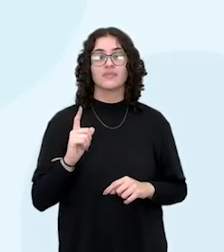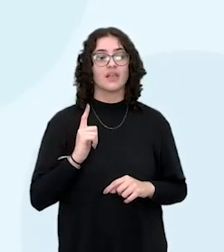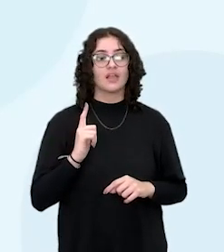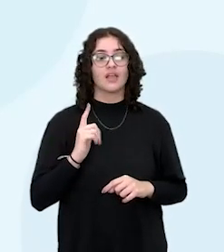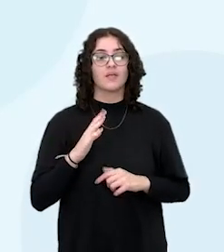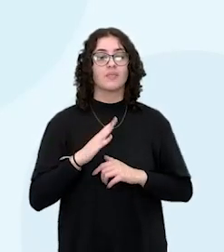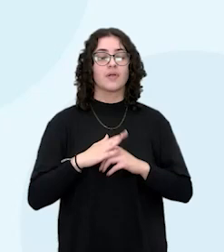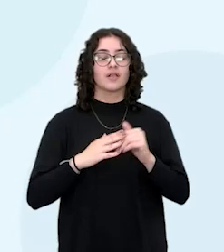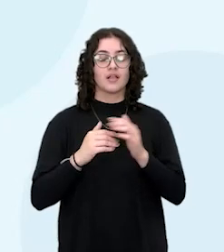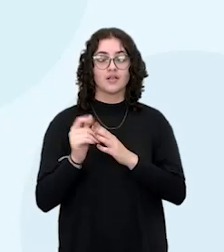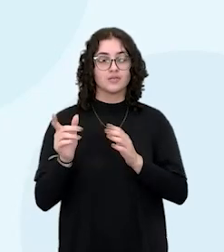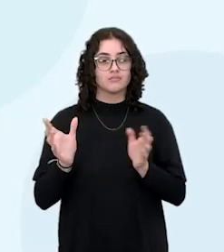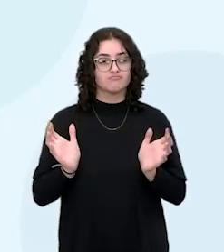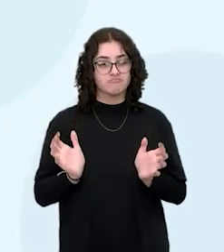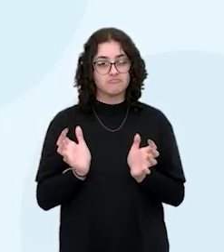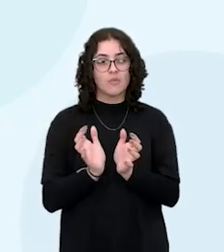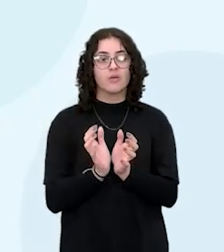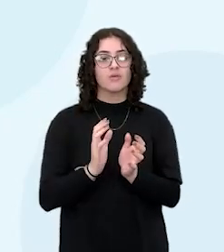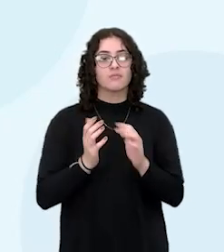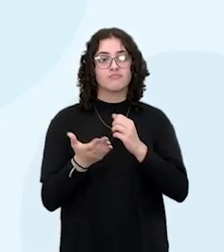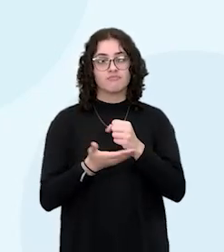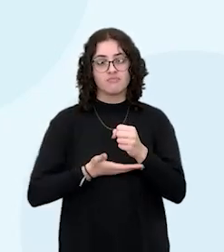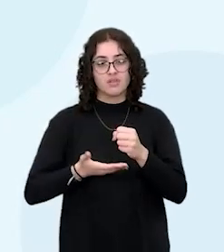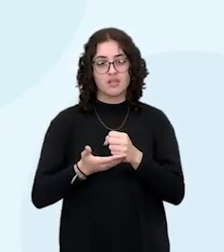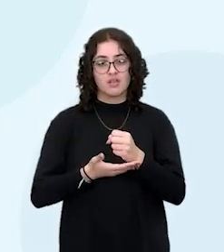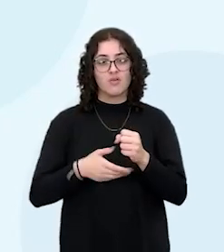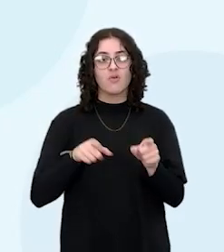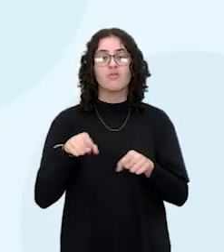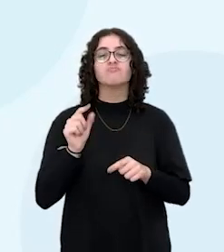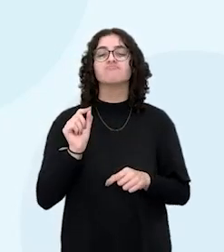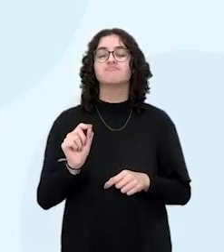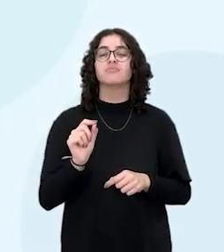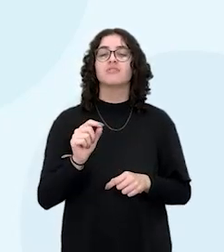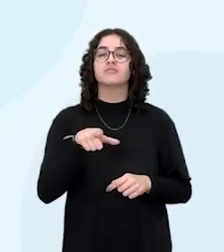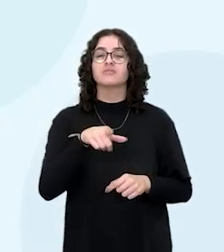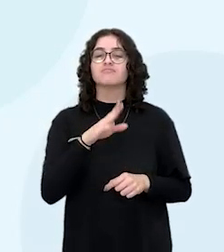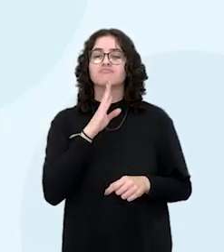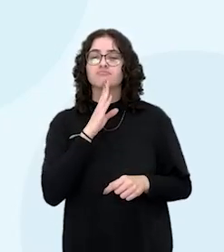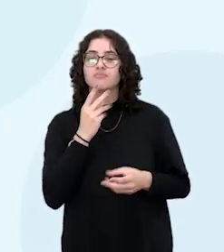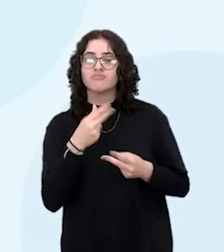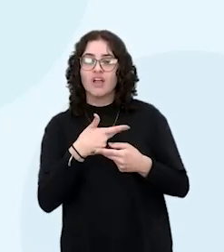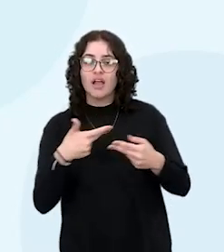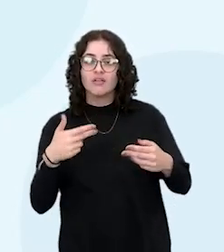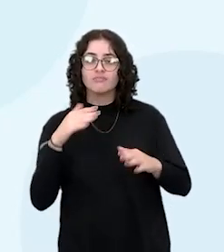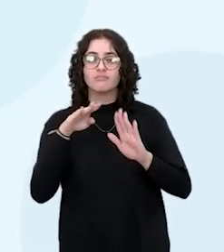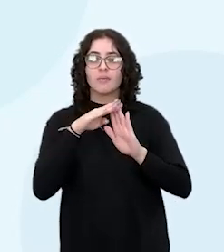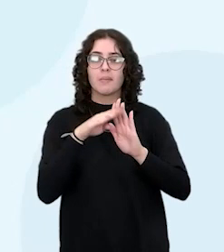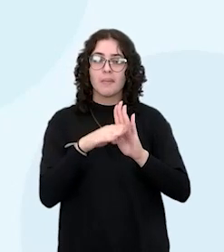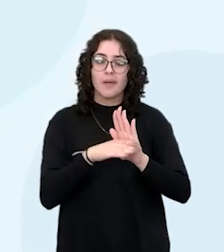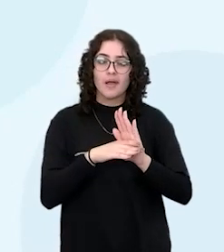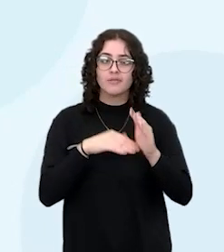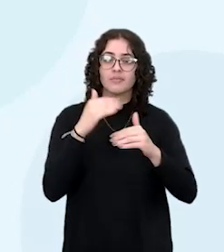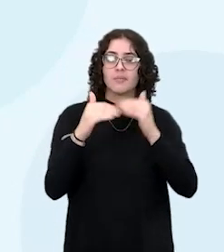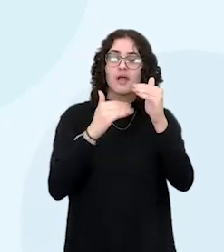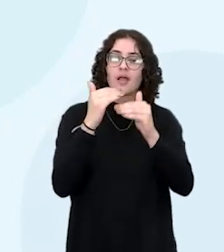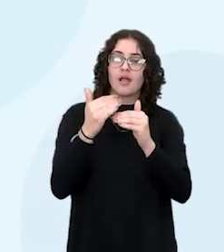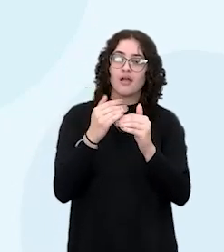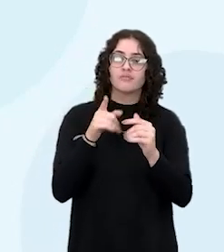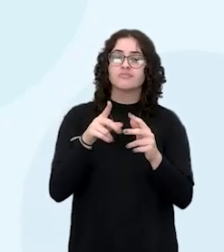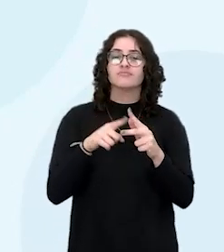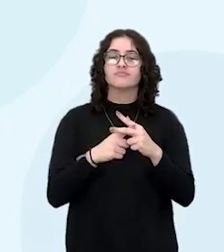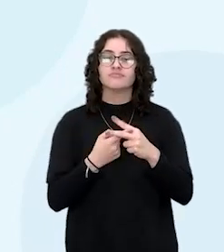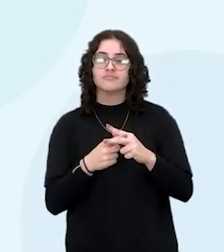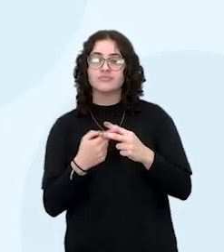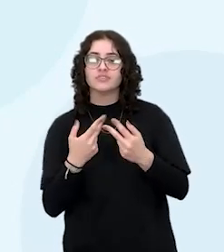geral básica, que é apropriar-se criticamente de processos de pesquisa e busca de informação por meio de ferramentas